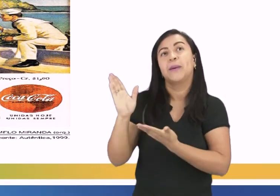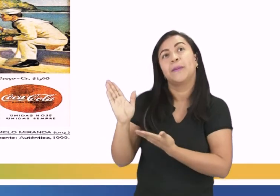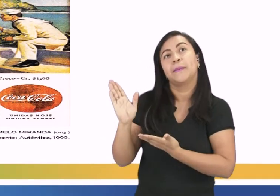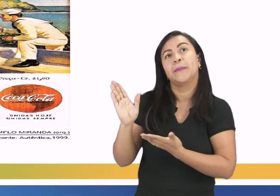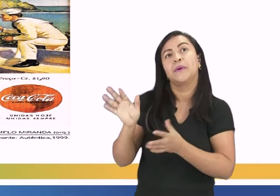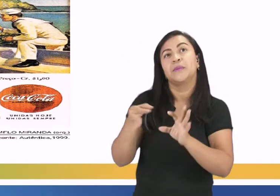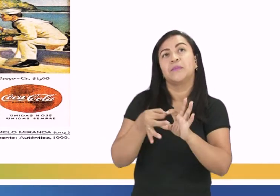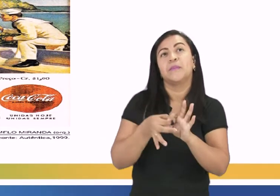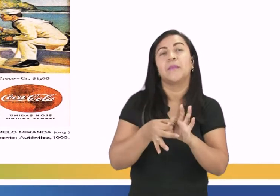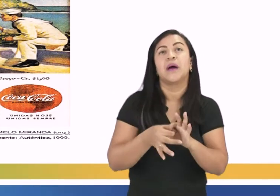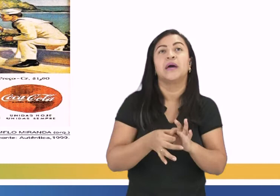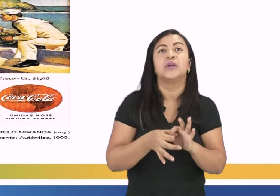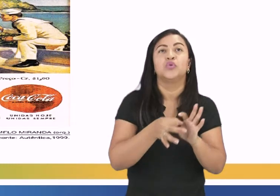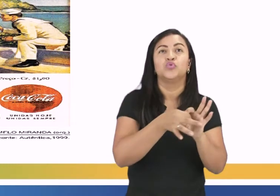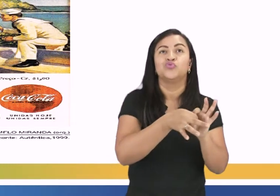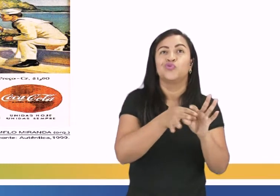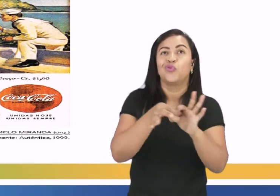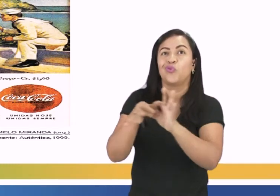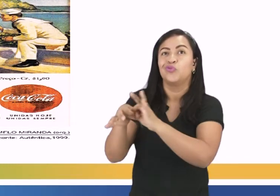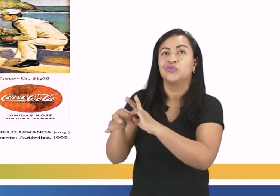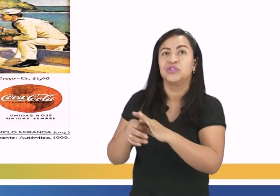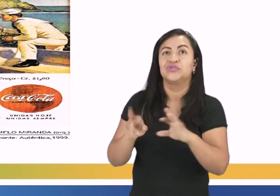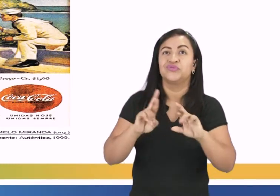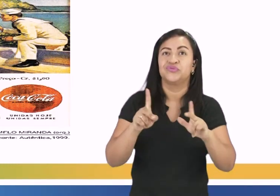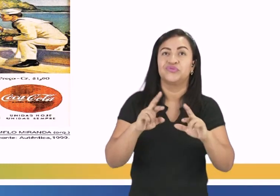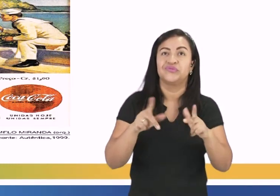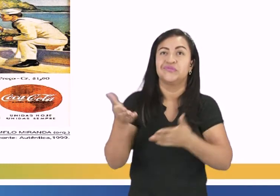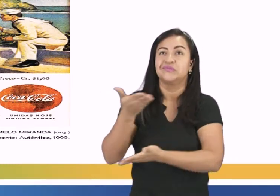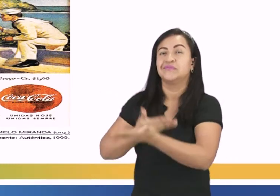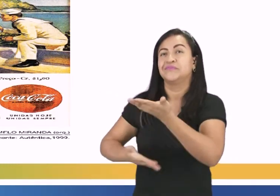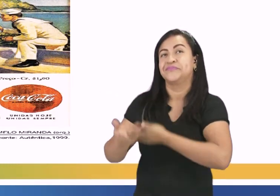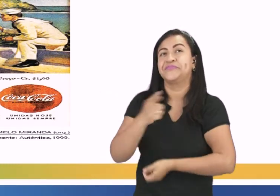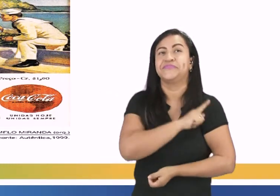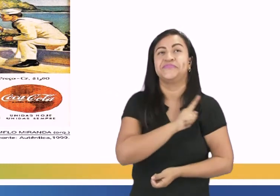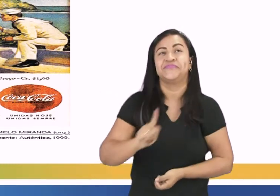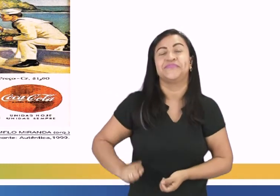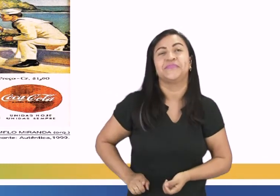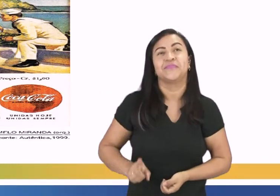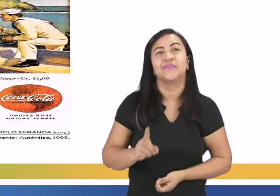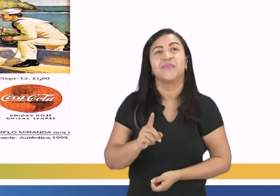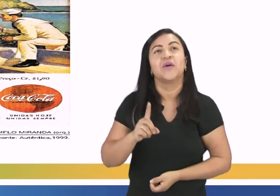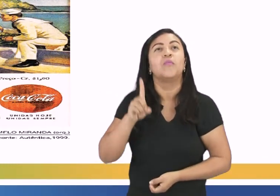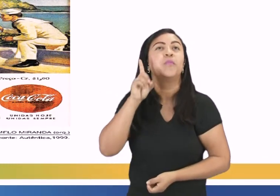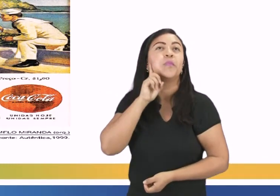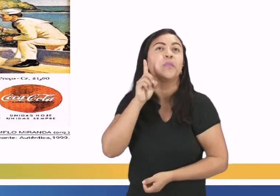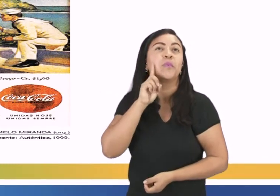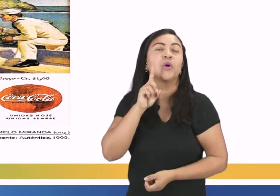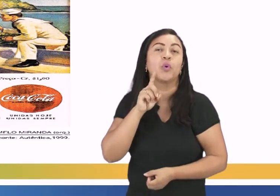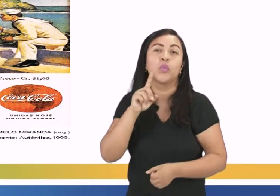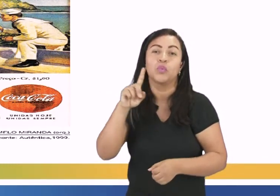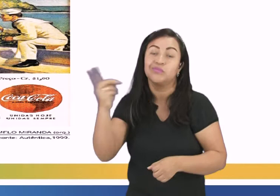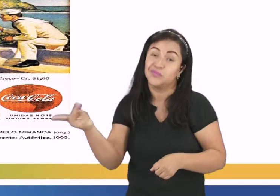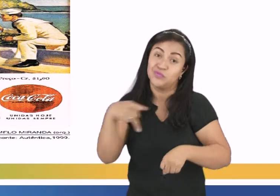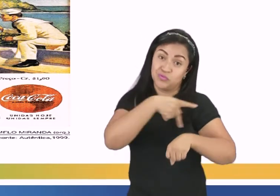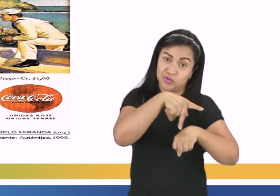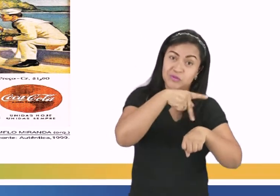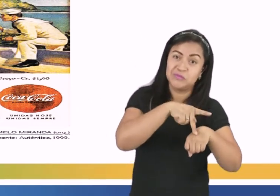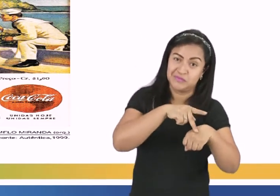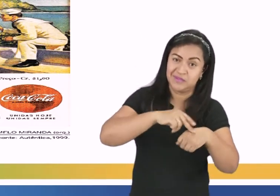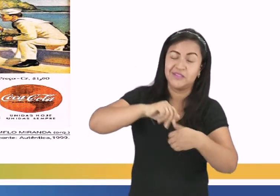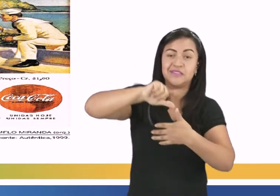contextos diferenciados das relações do governo dos Estados Unidos com países na América